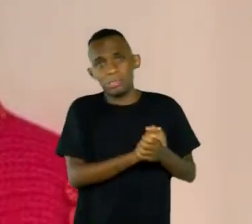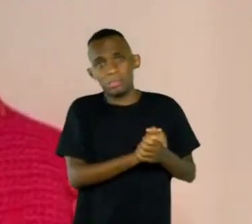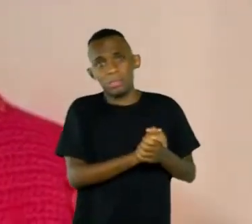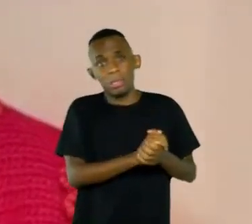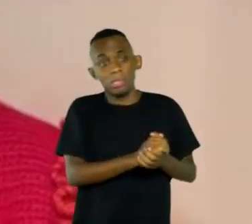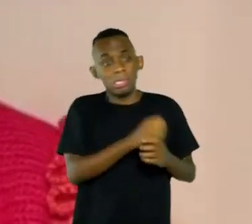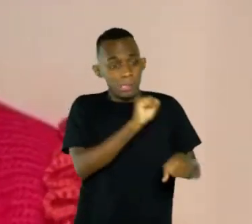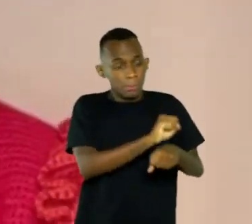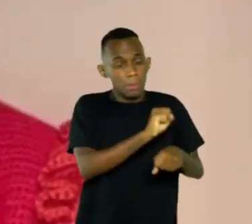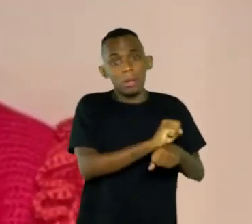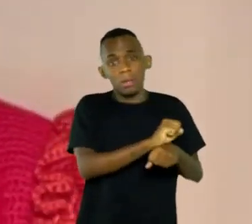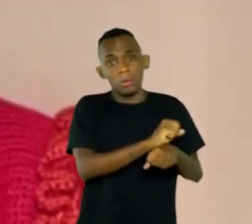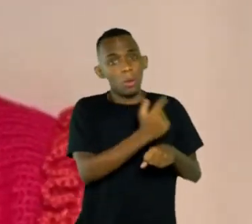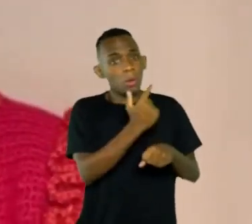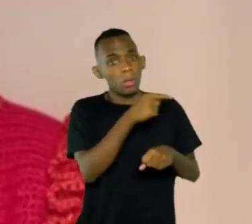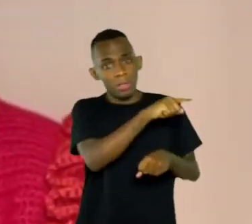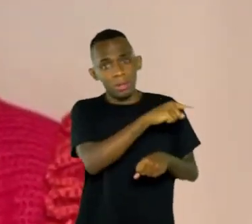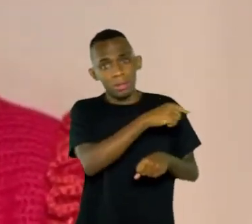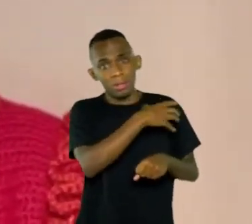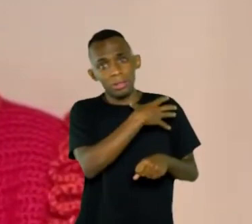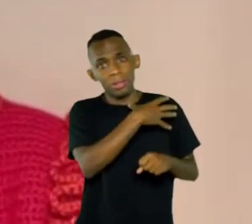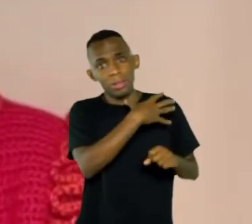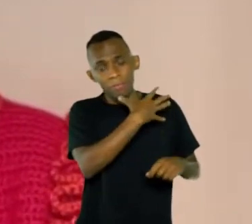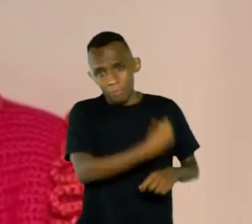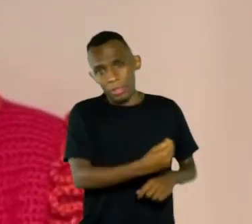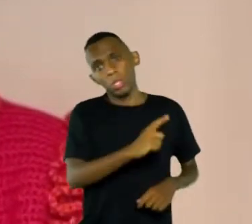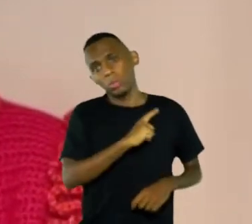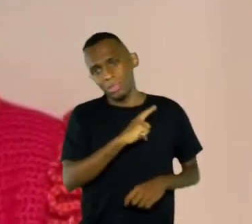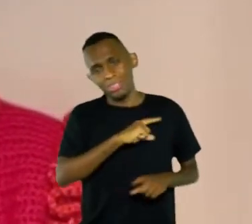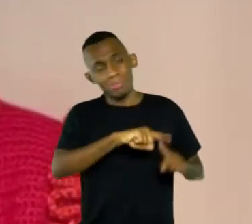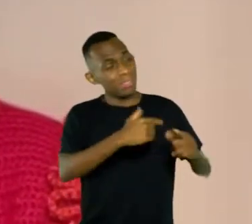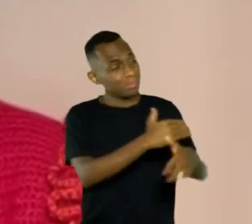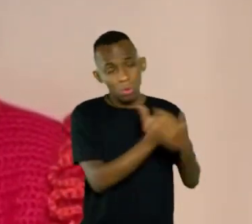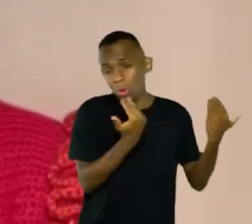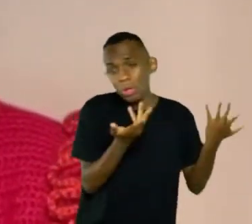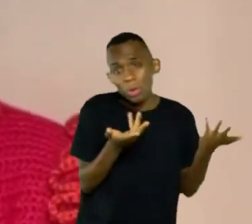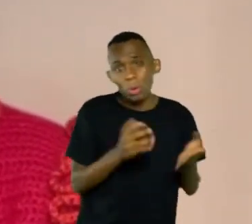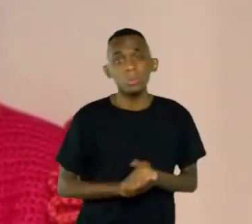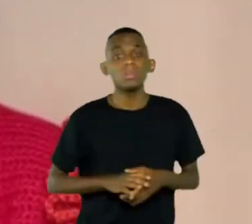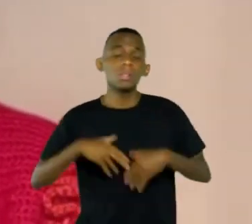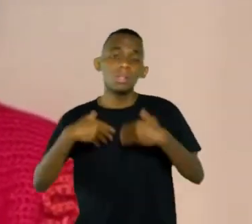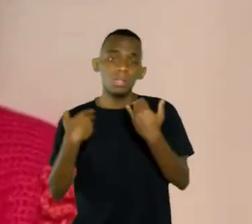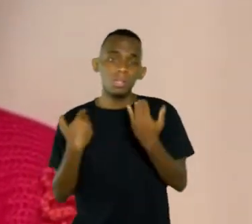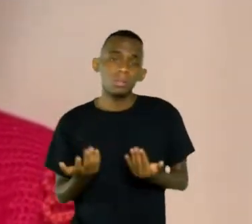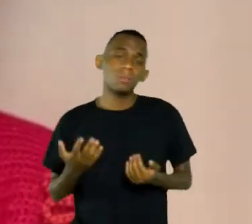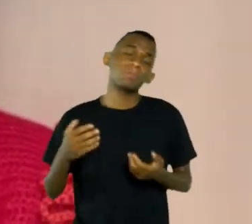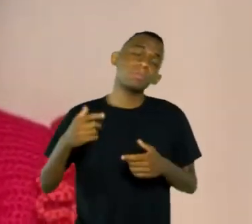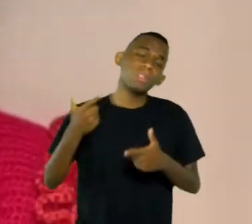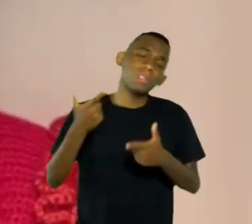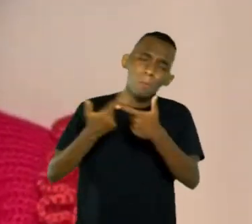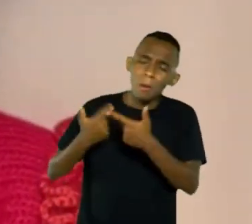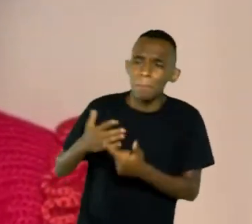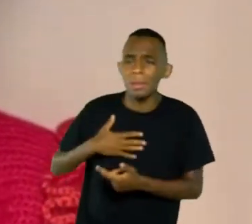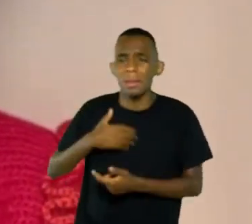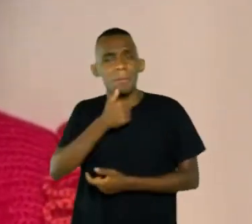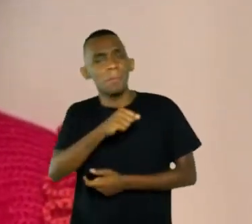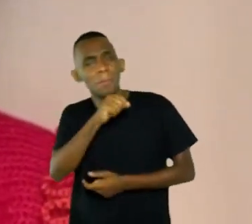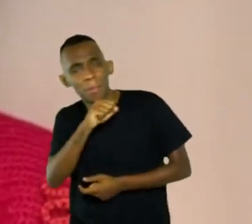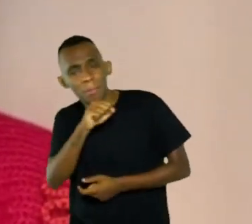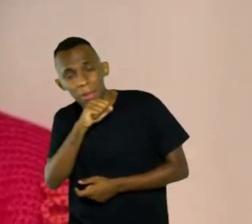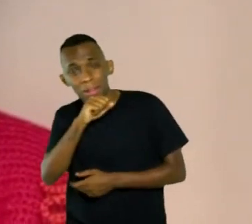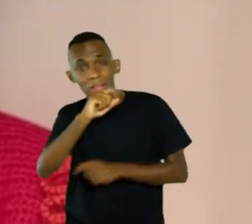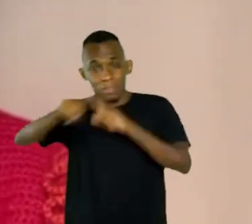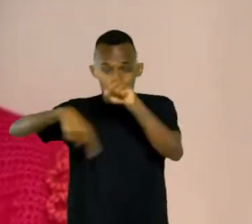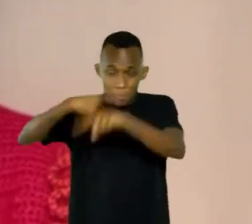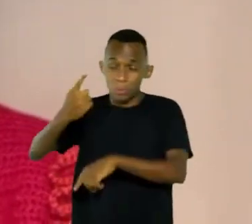né? Mas acho que esse treino, né, da minha mãe, depois do meu pai, eu já não morava mais com meu pai quando o